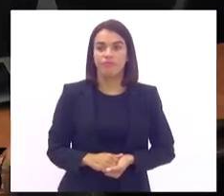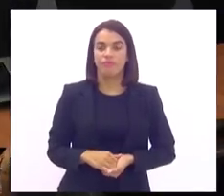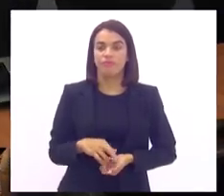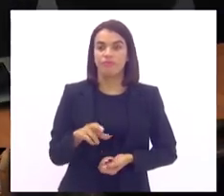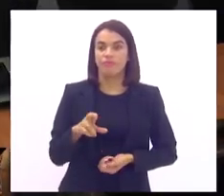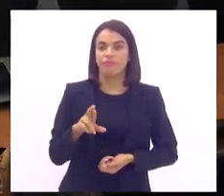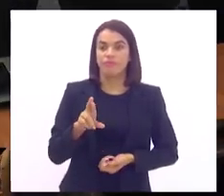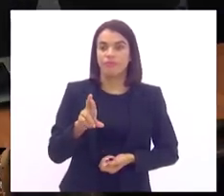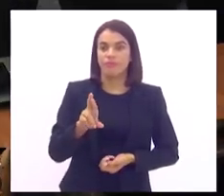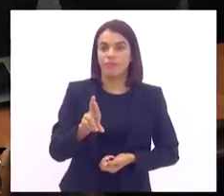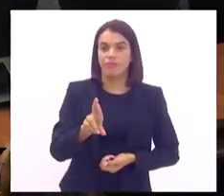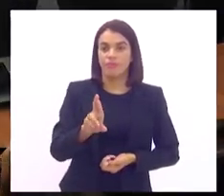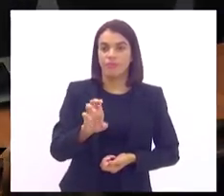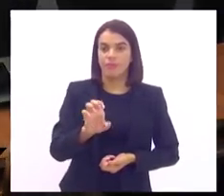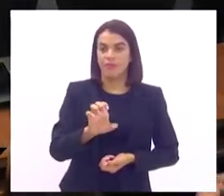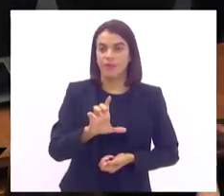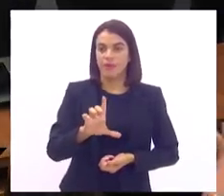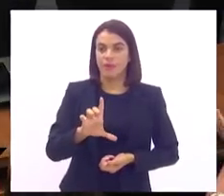Rio Moura.